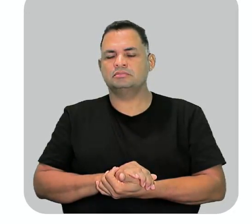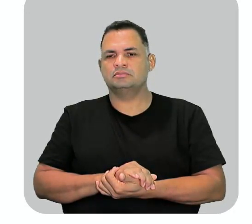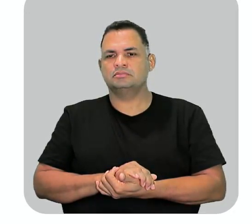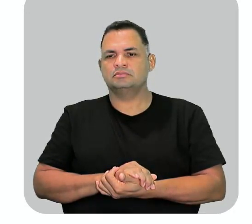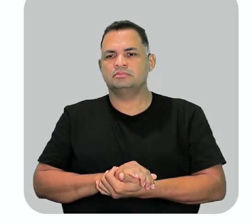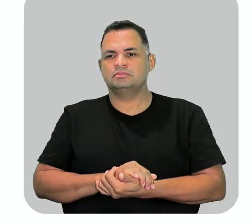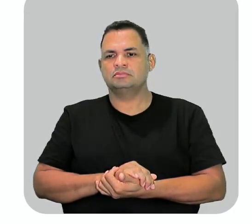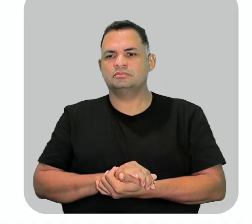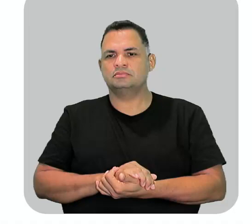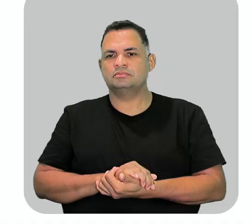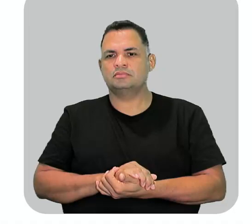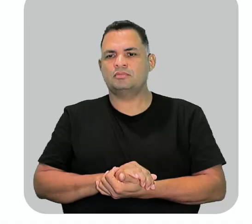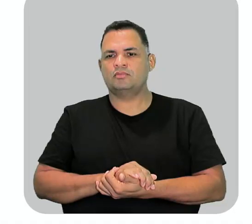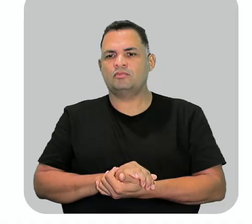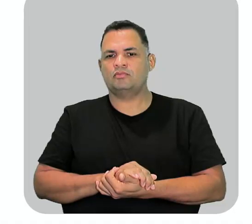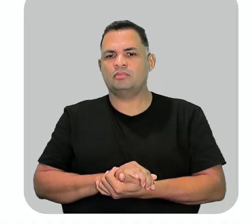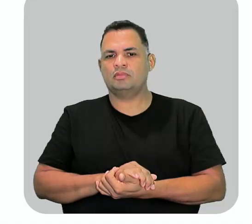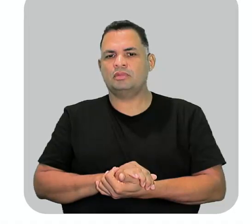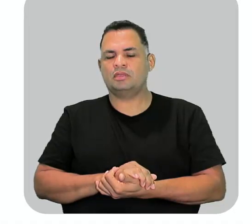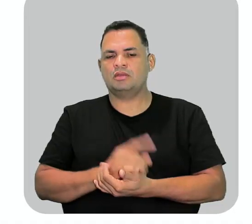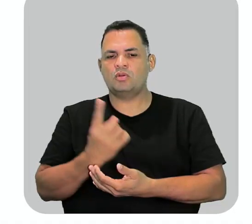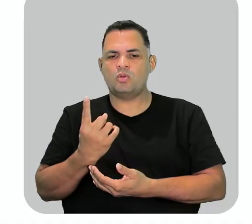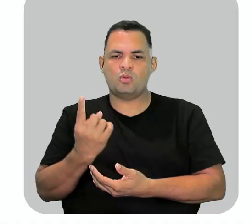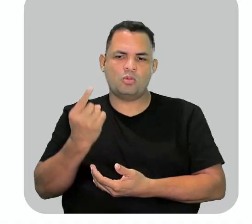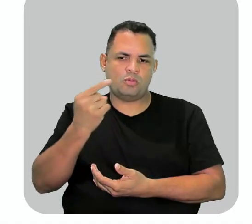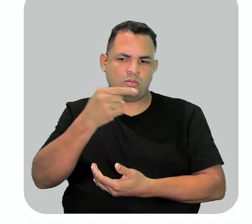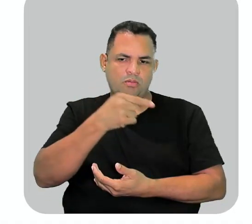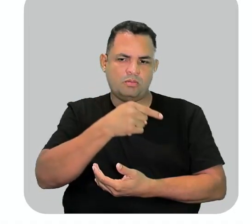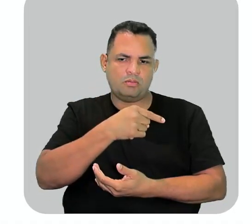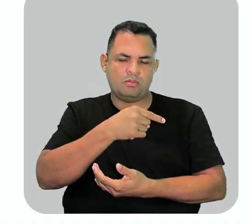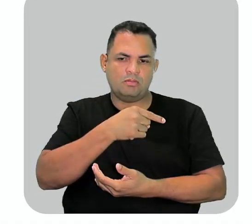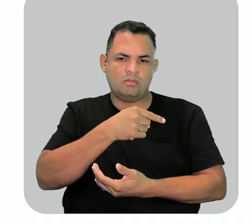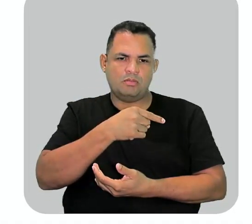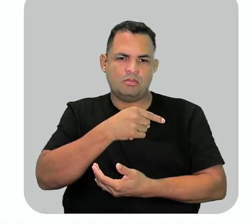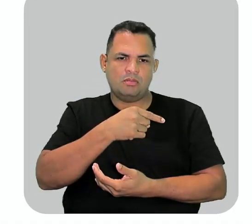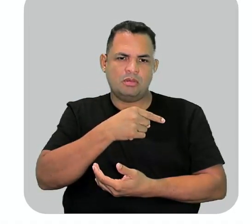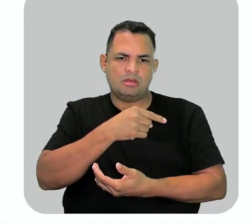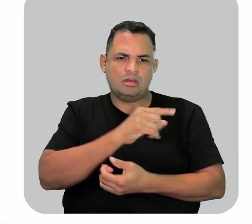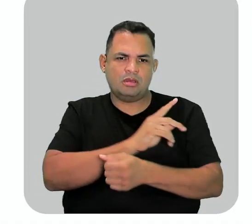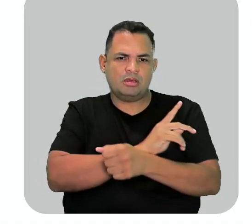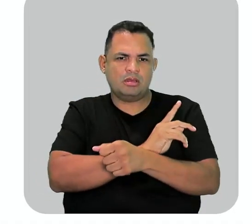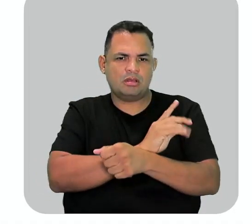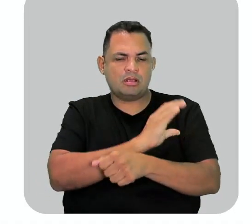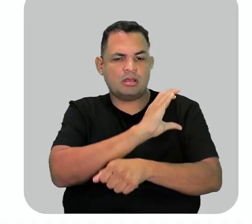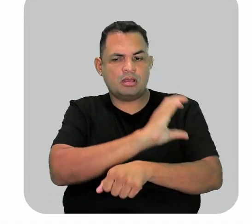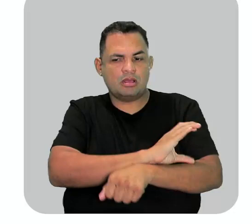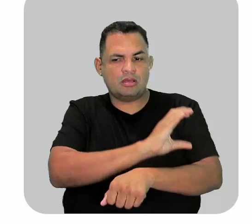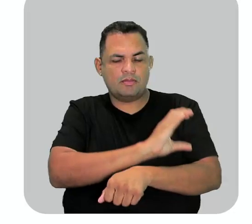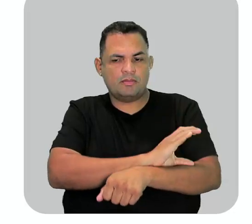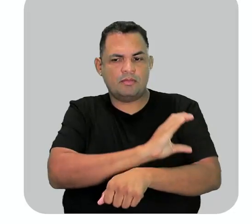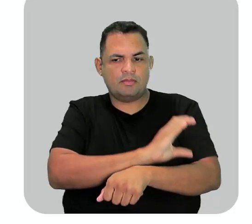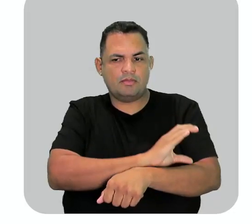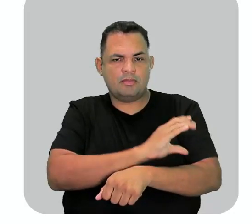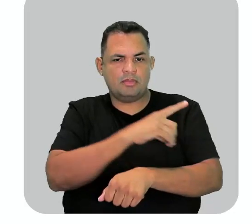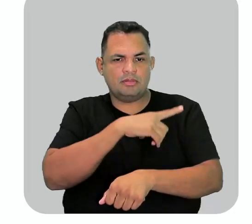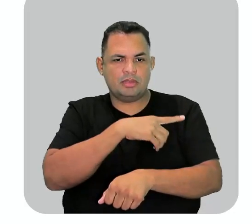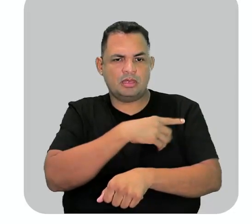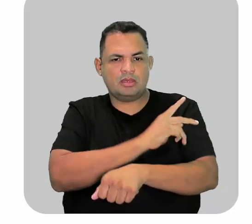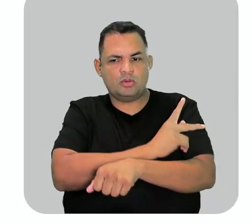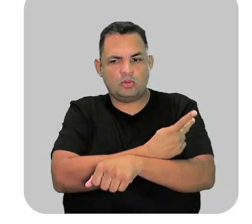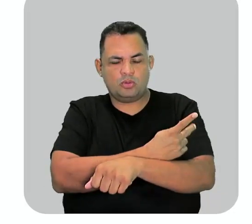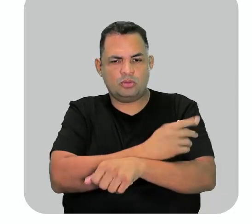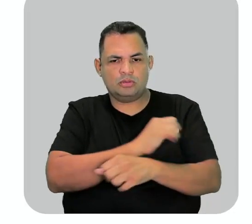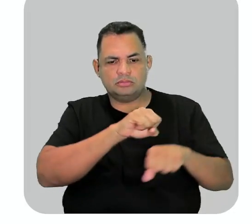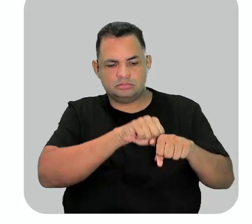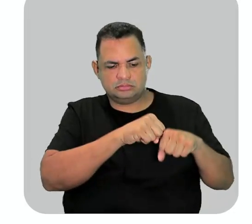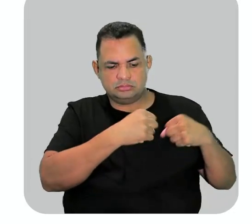essa interação vai ocorrer. Um vai se ligar aqui no nosso carbono que tem hidrogênio,